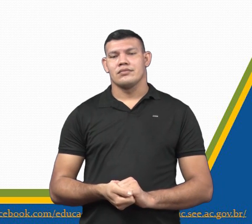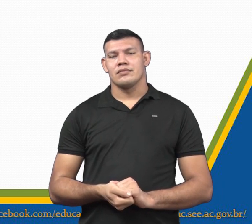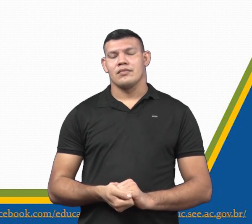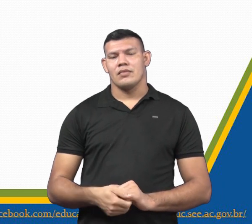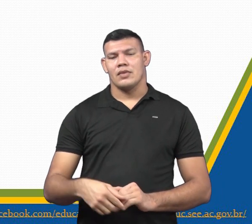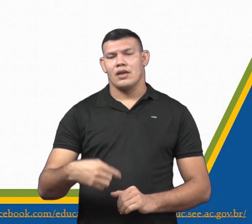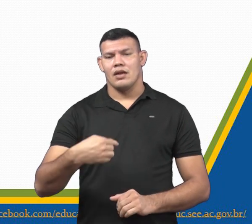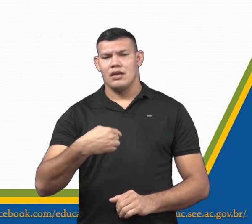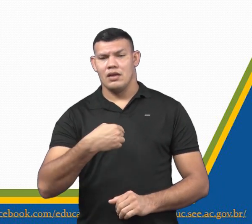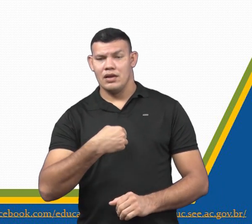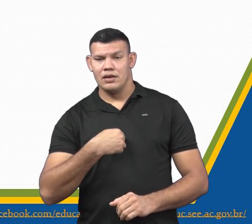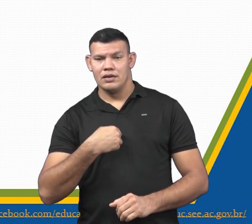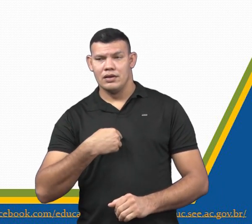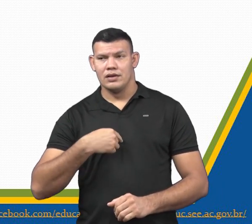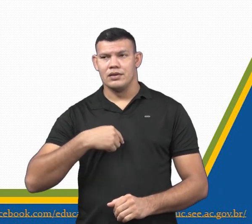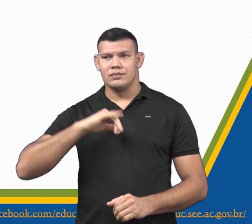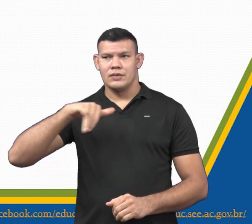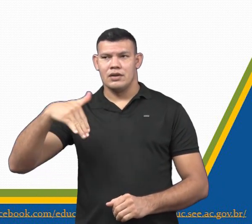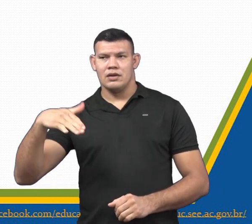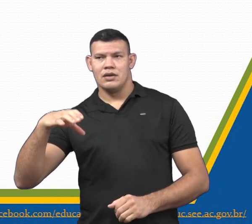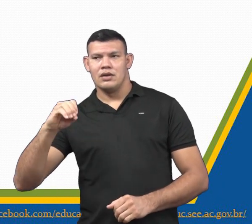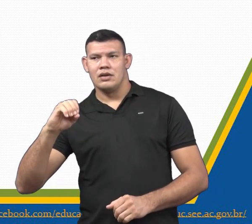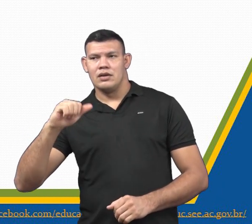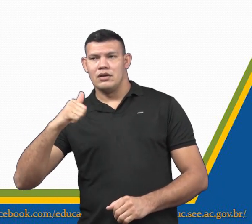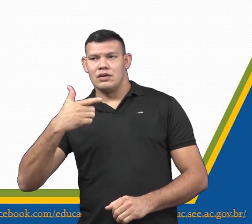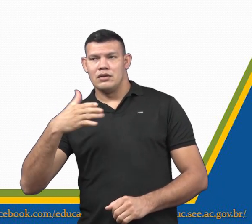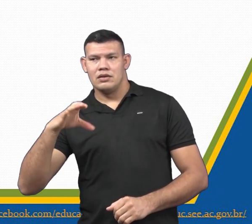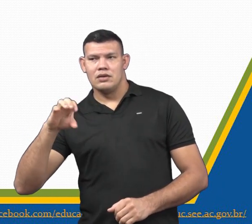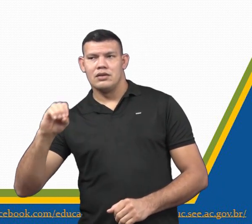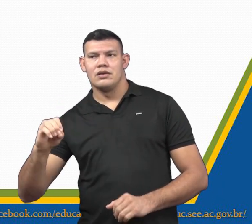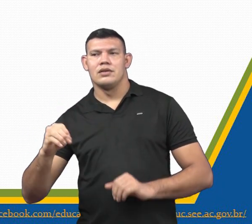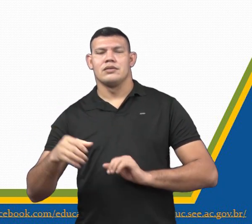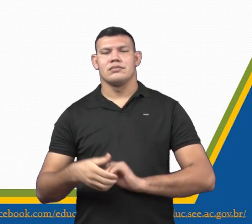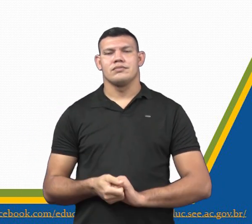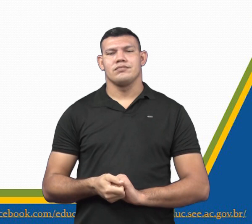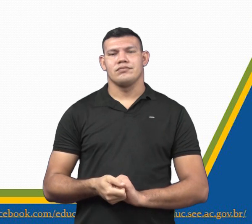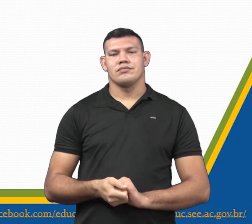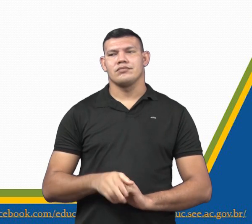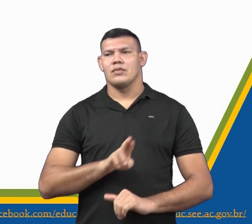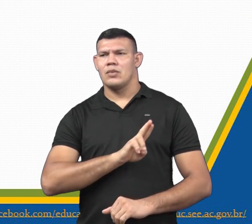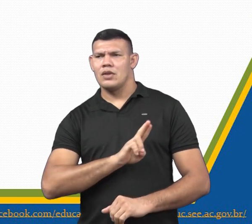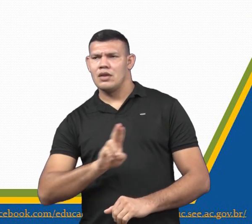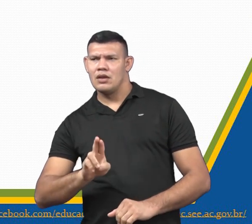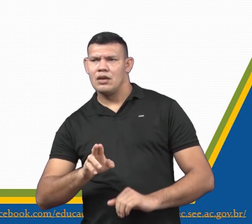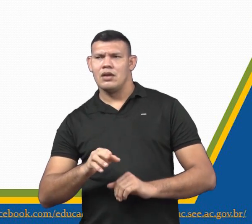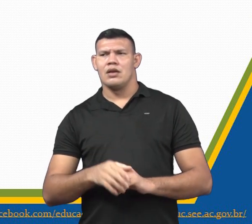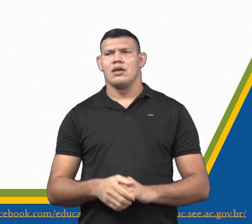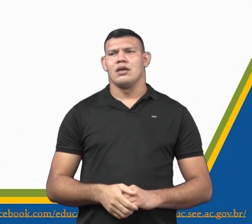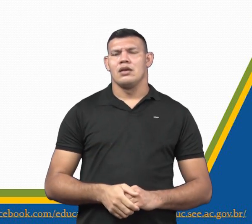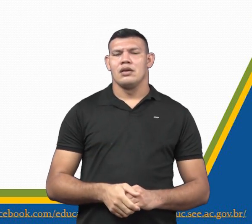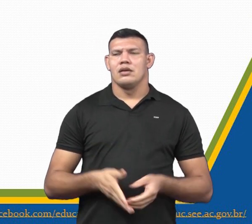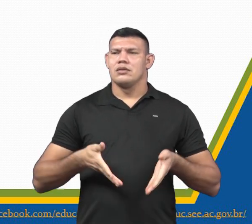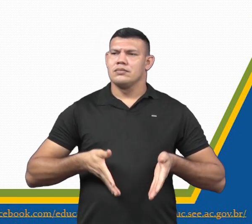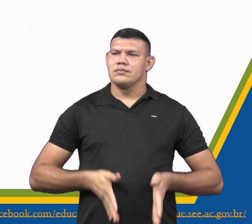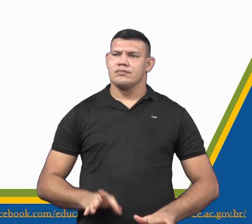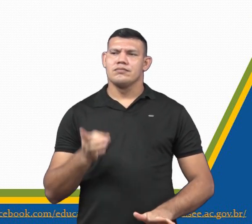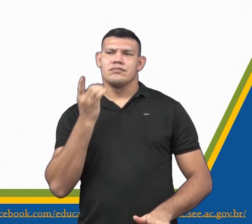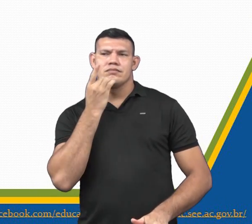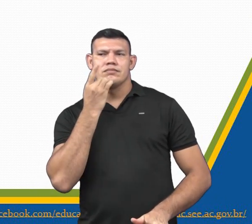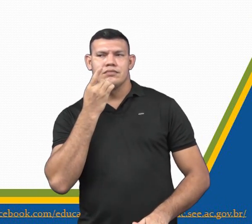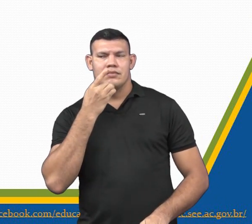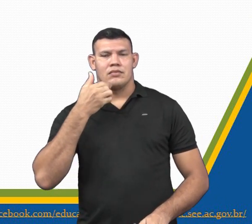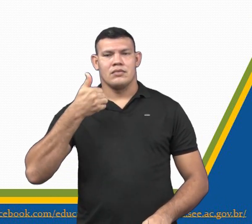Sou João Luiz Santos Amorim. Sou João Luiz Santos Amorim. Nascido no dia 15